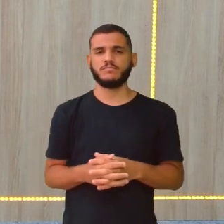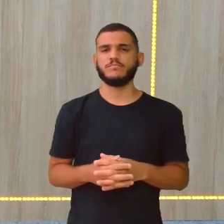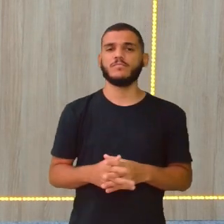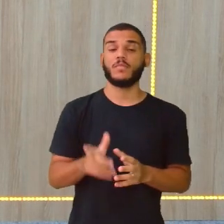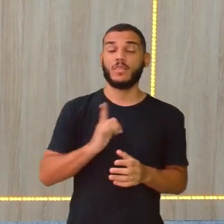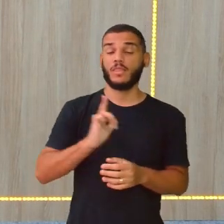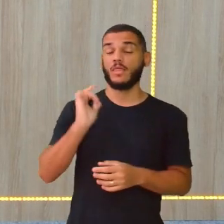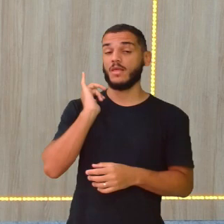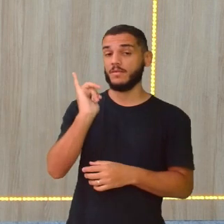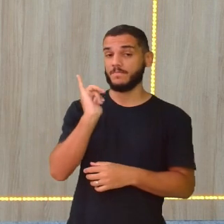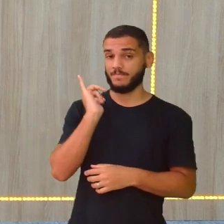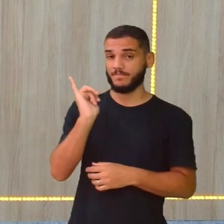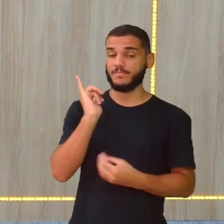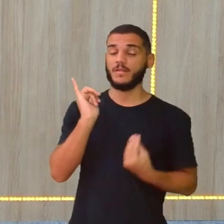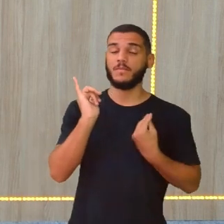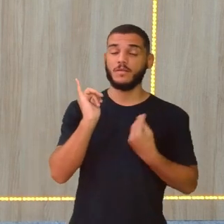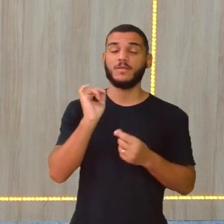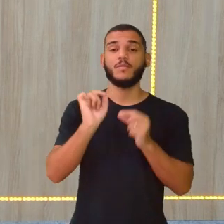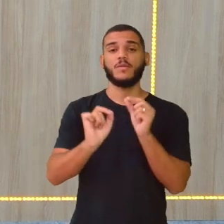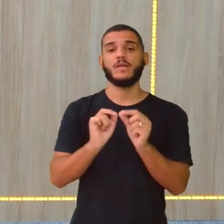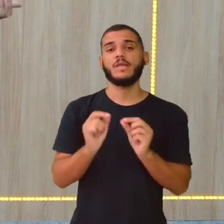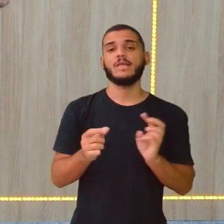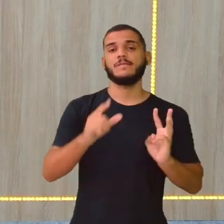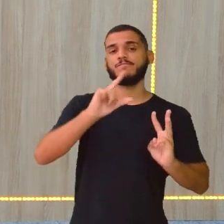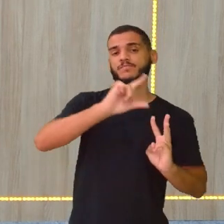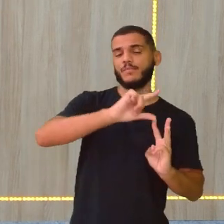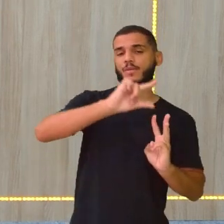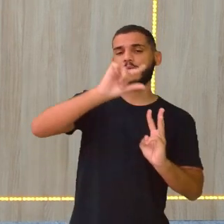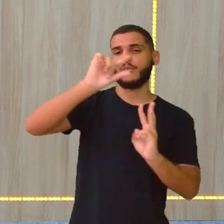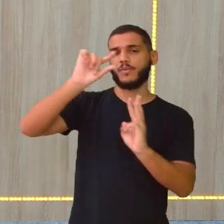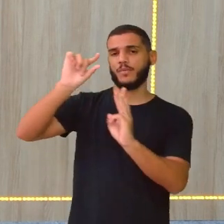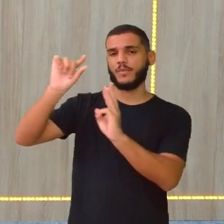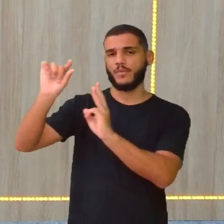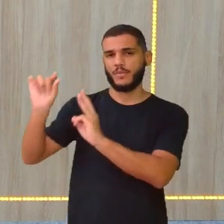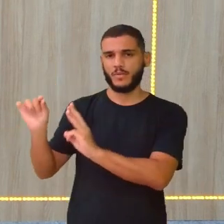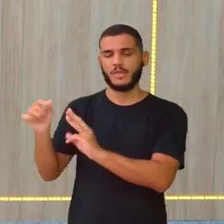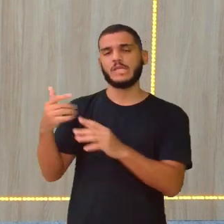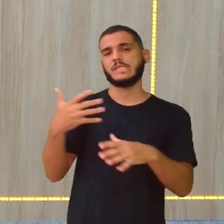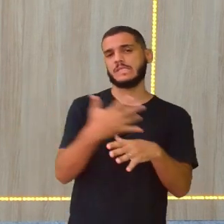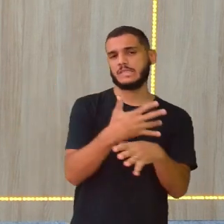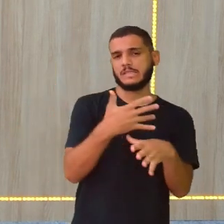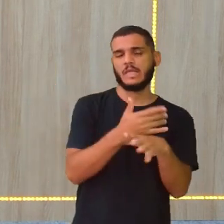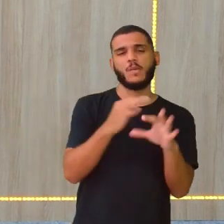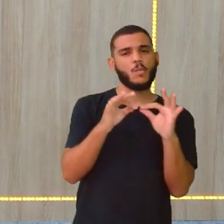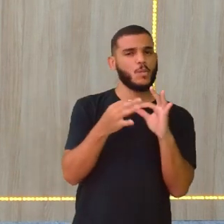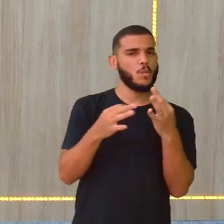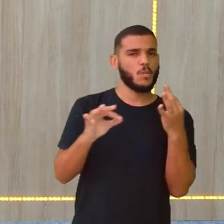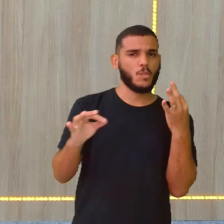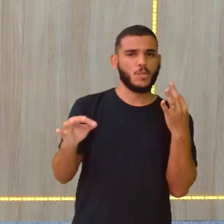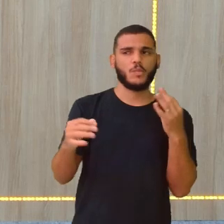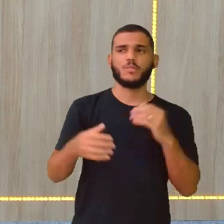nessa narrativa, não é? Que vem três reis de cidades distantes, não é? Dentro dos